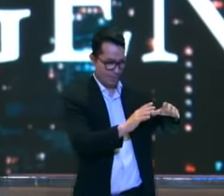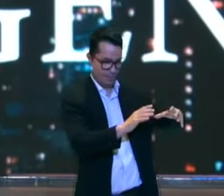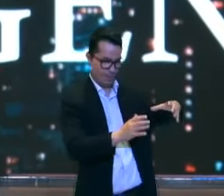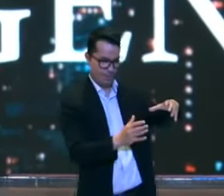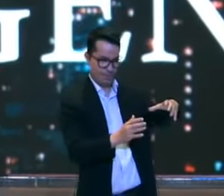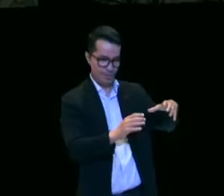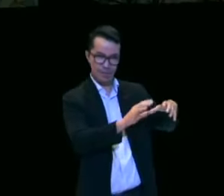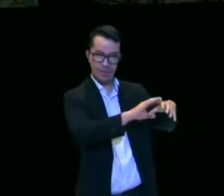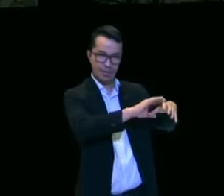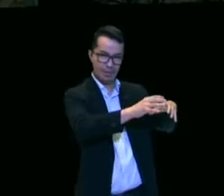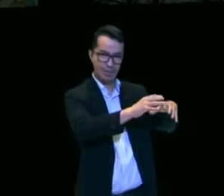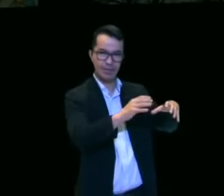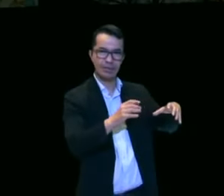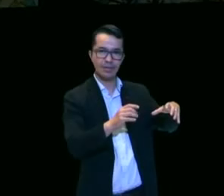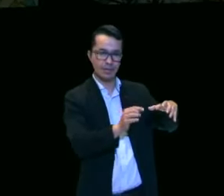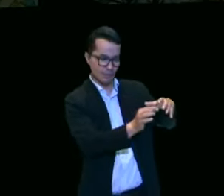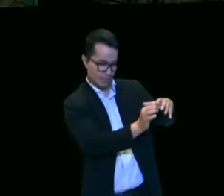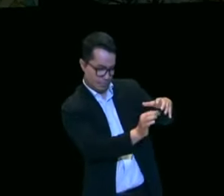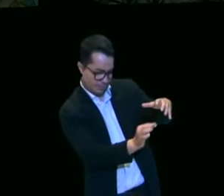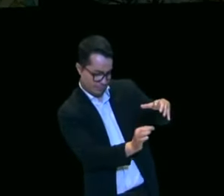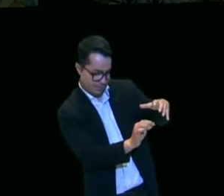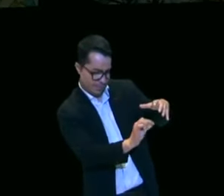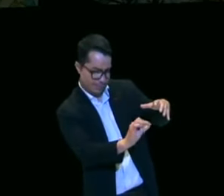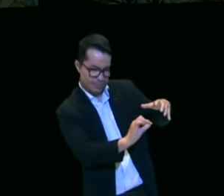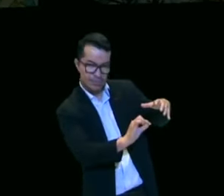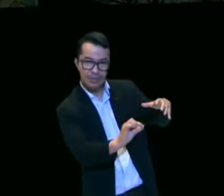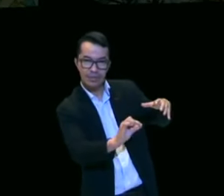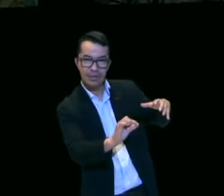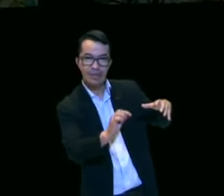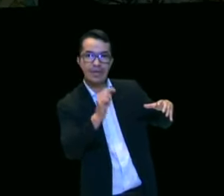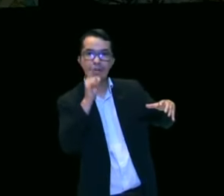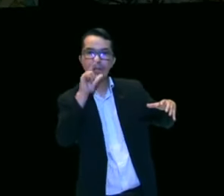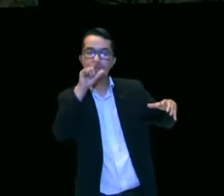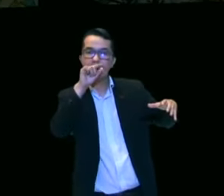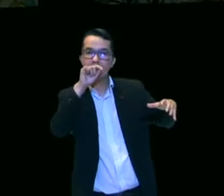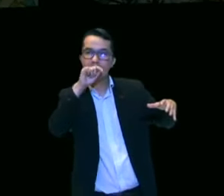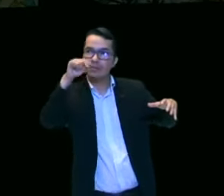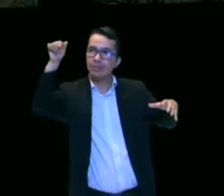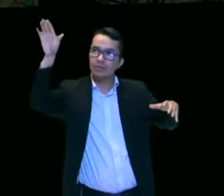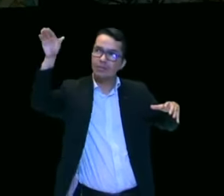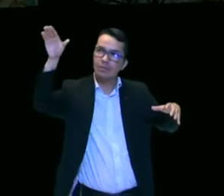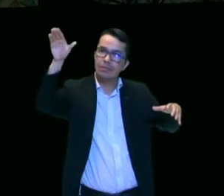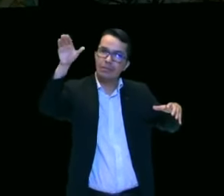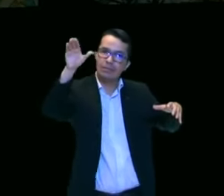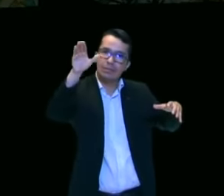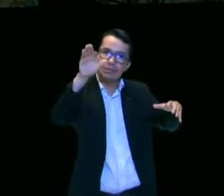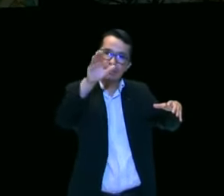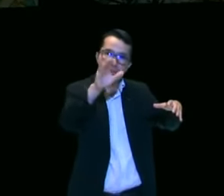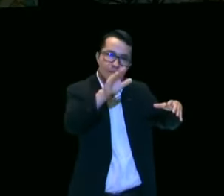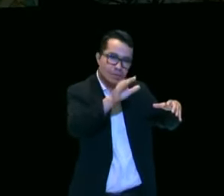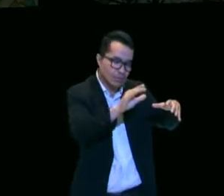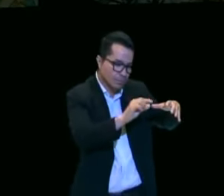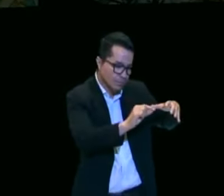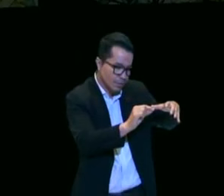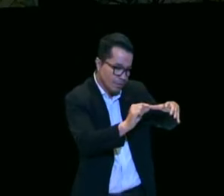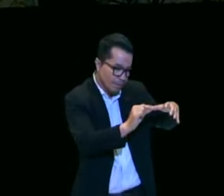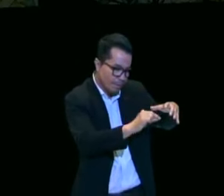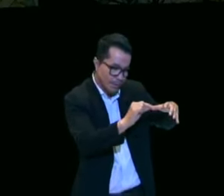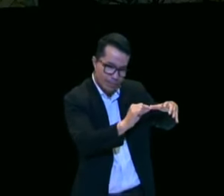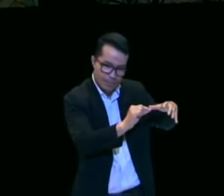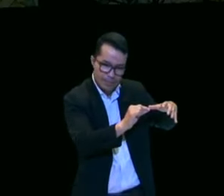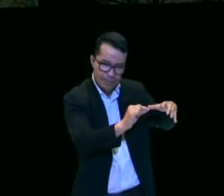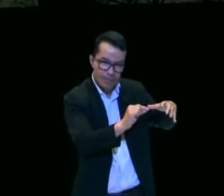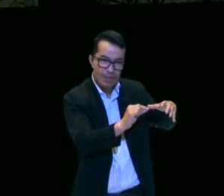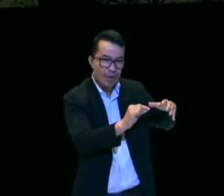que era a arapuca? Eles pegavam galhos, amarravam, faziam uma espécie de prisão, e deixavam, tá ali, ó, fica mais